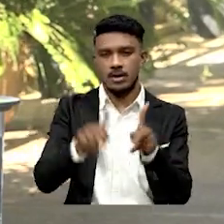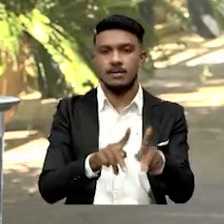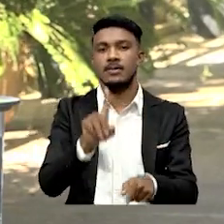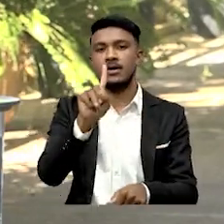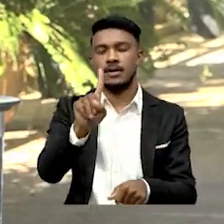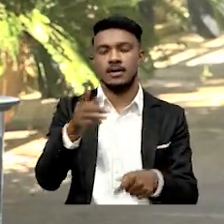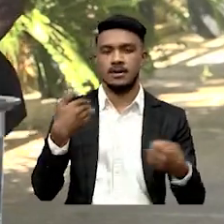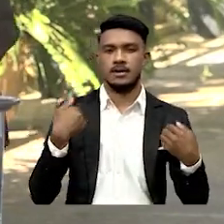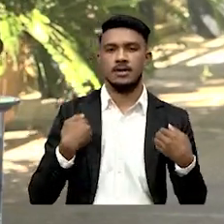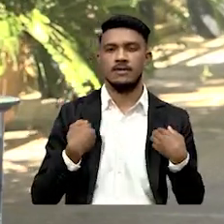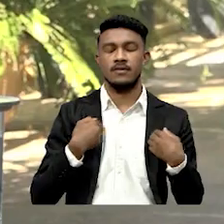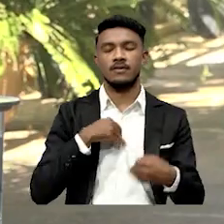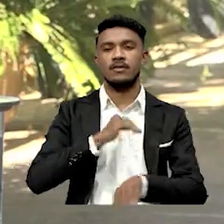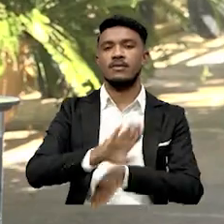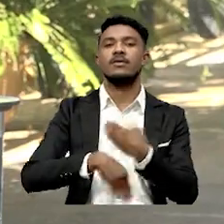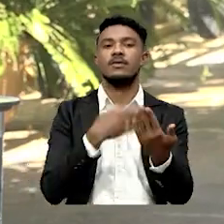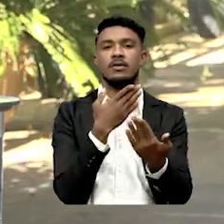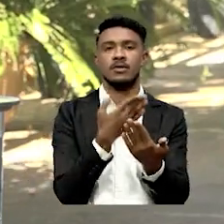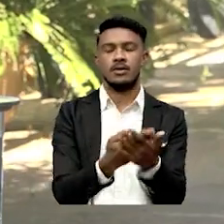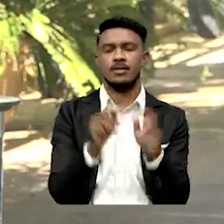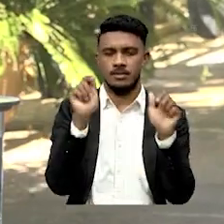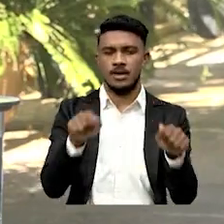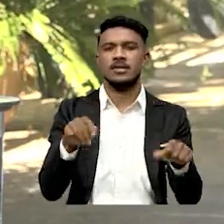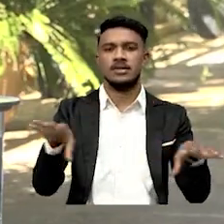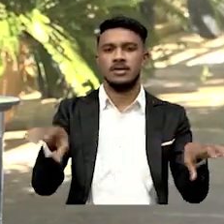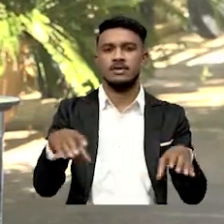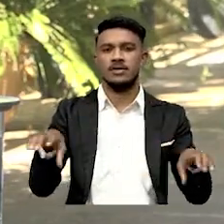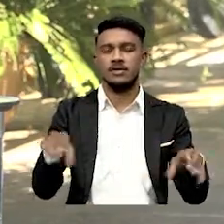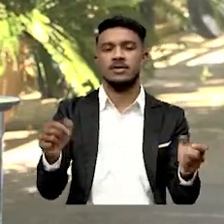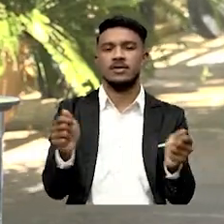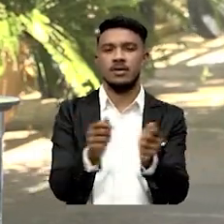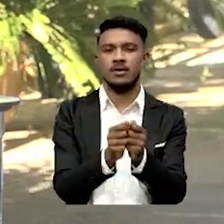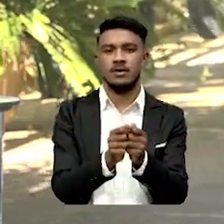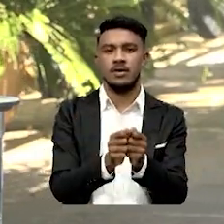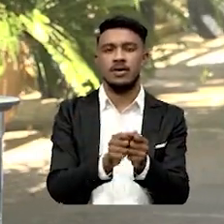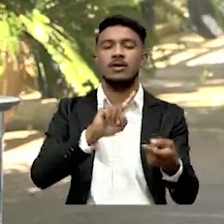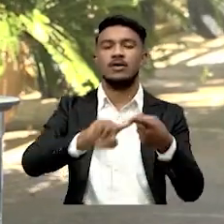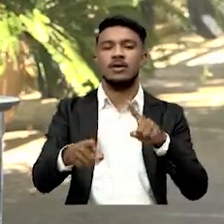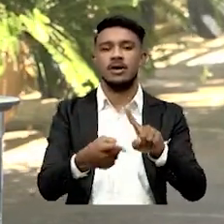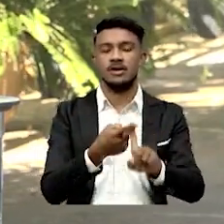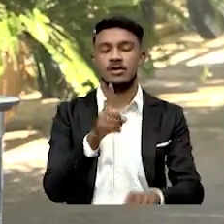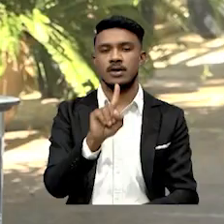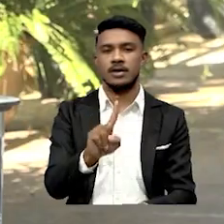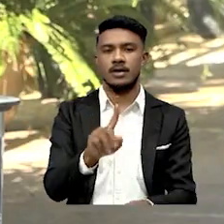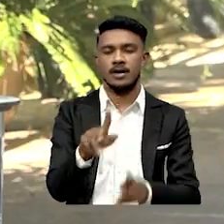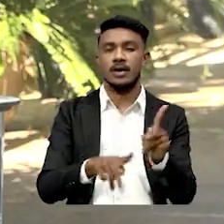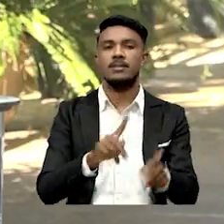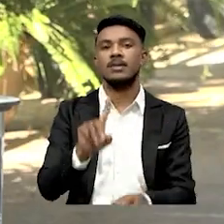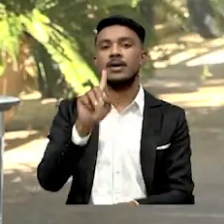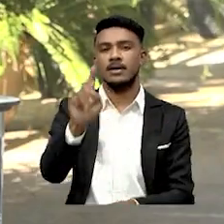condições kotu belo serviço, ho, coligação ainda. É mais da